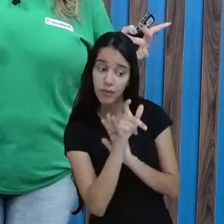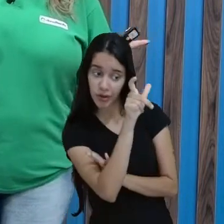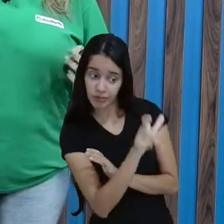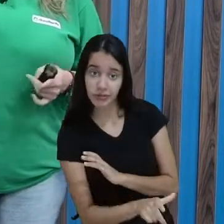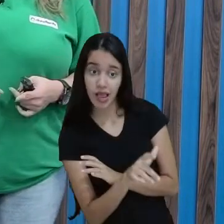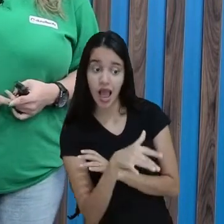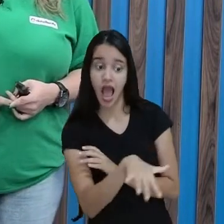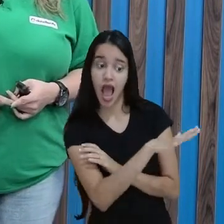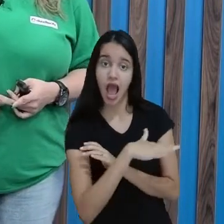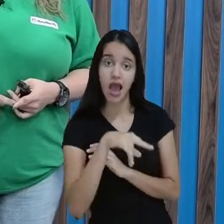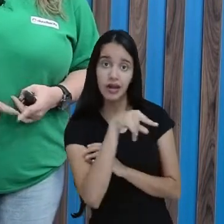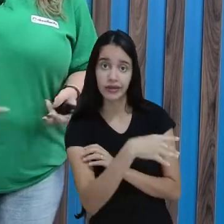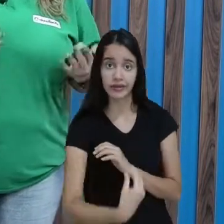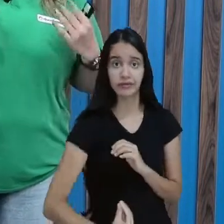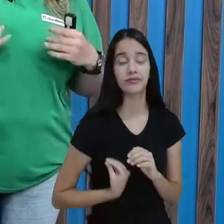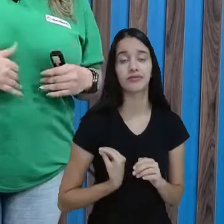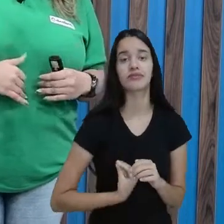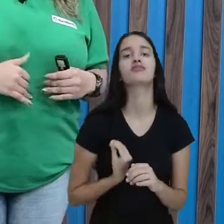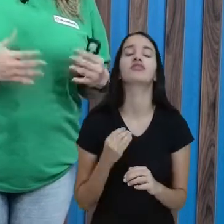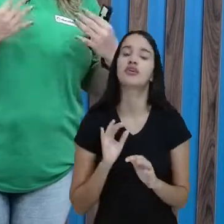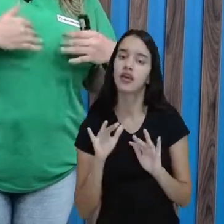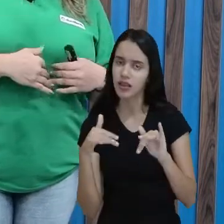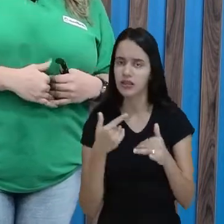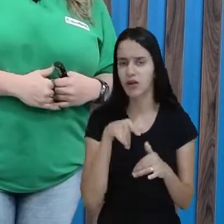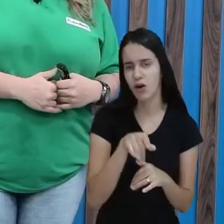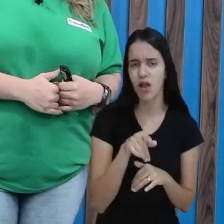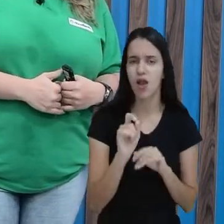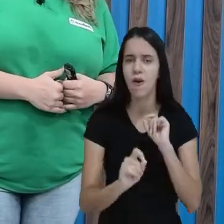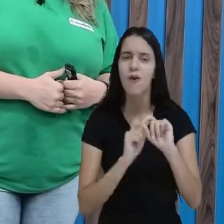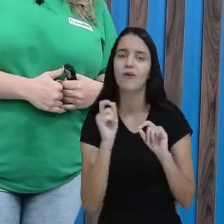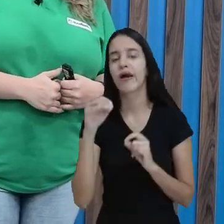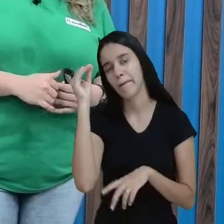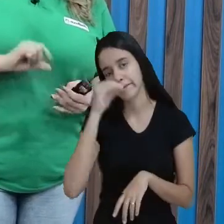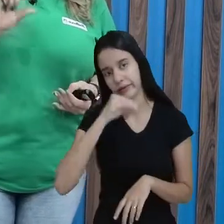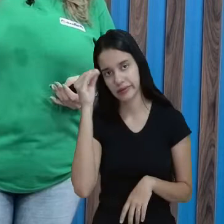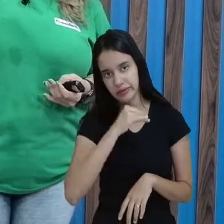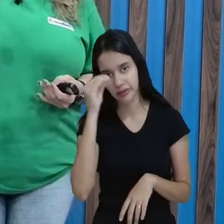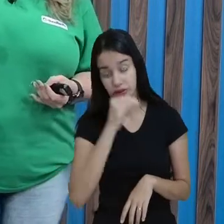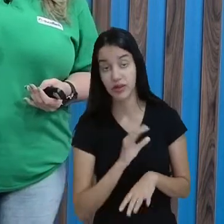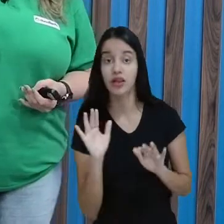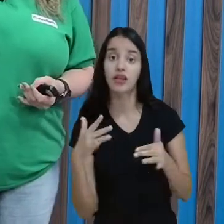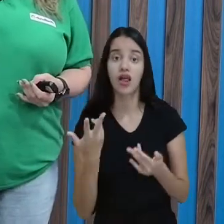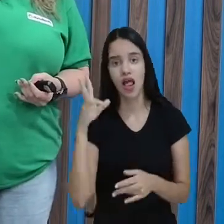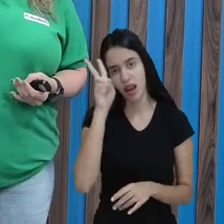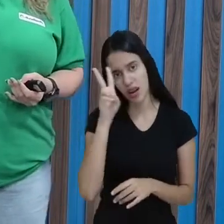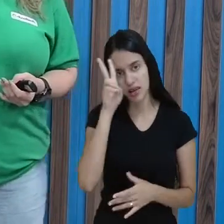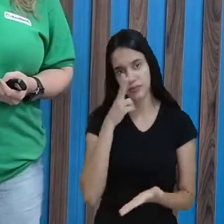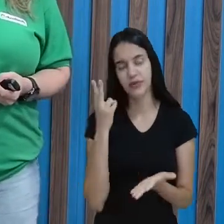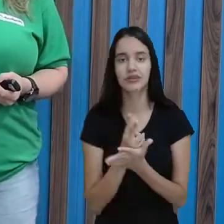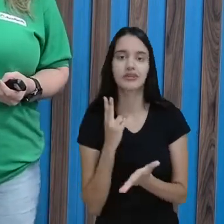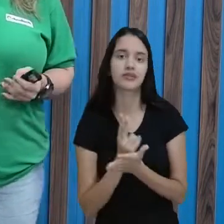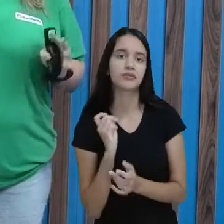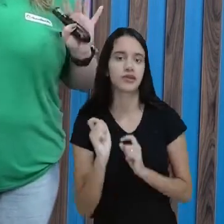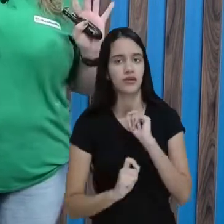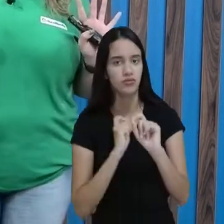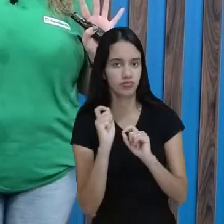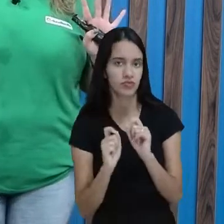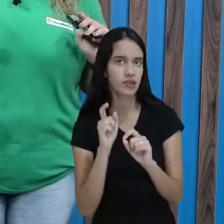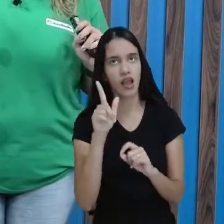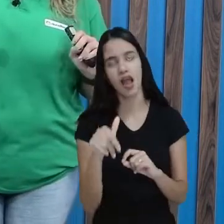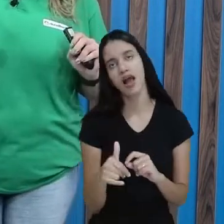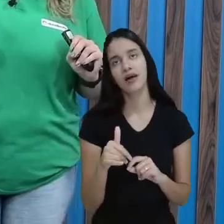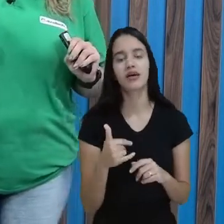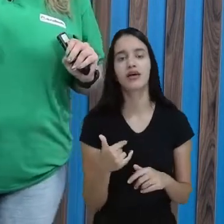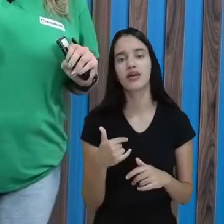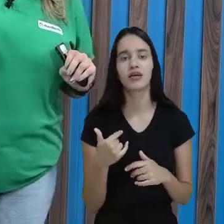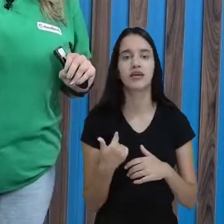aquele ambiente onde ele vive, aí sim vai ser uma coisa prejudicial. Então lembra sempre que é uma coisa aleatória. Não é assim,